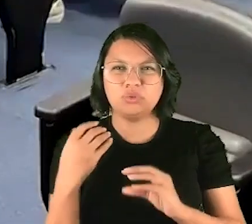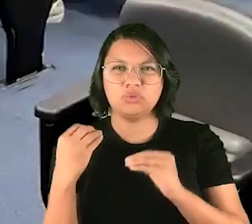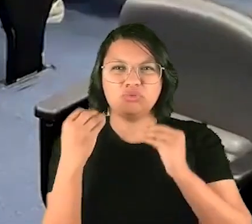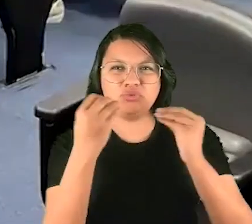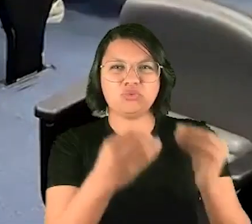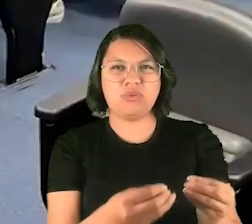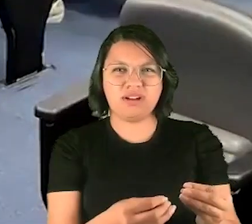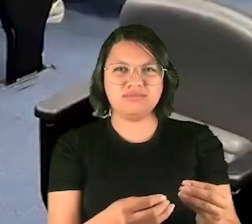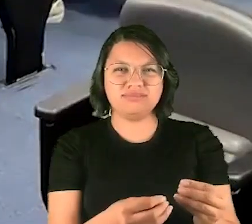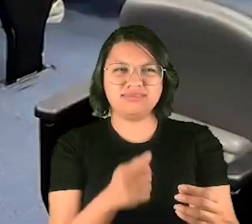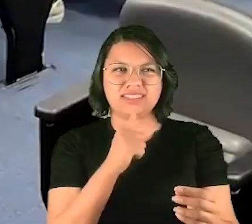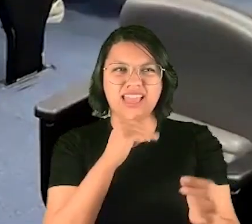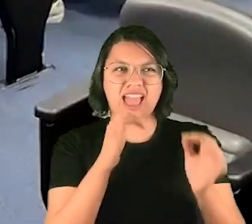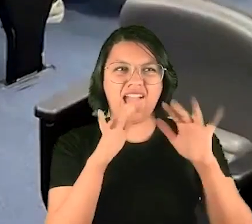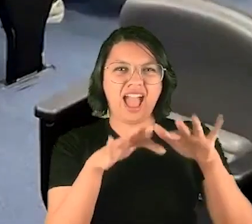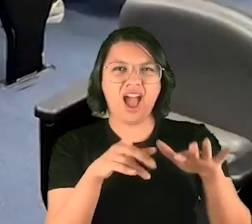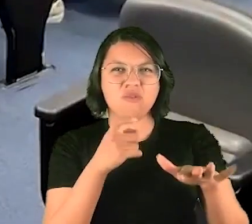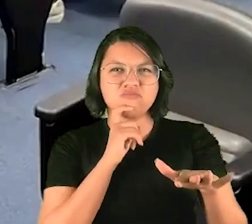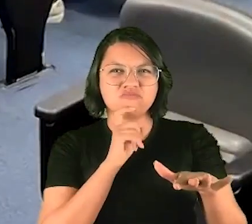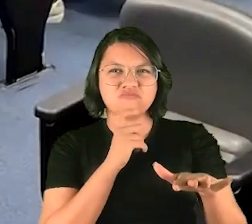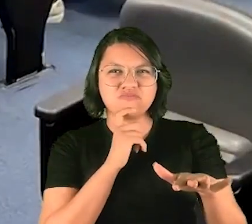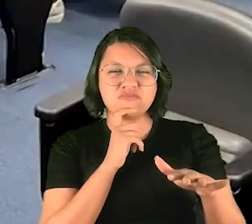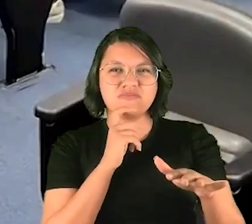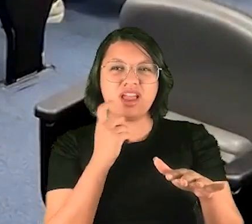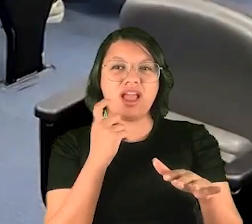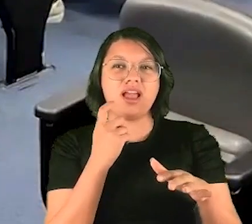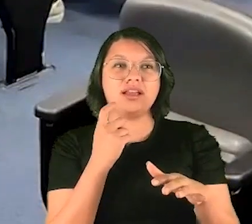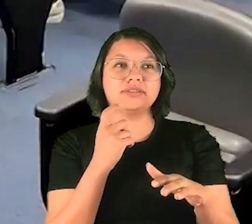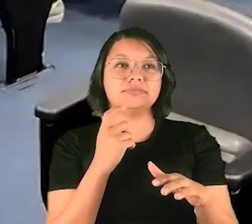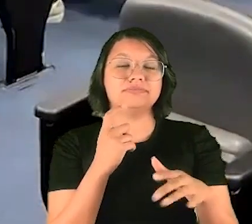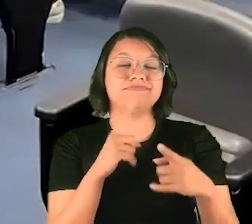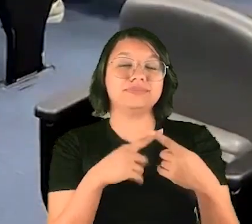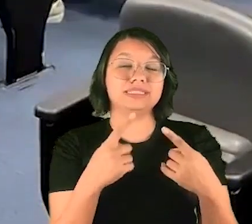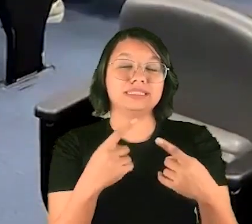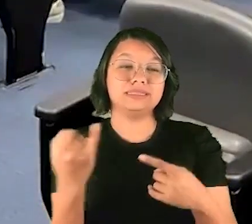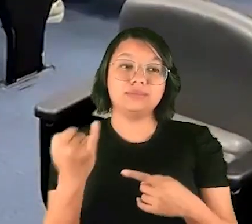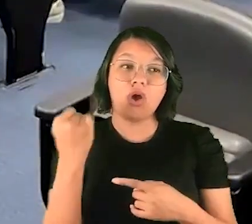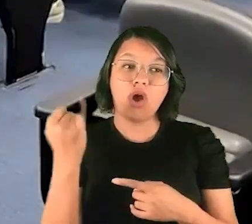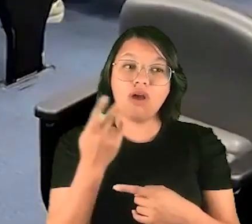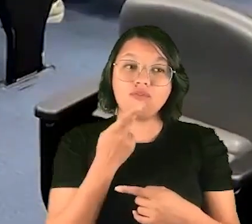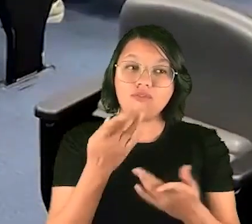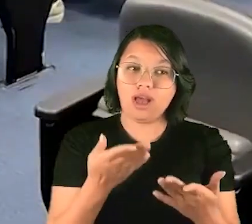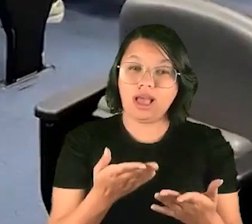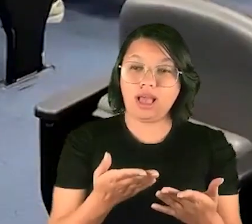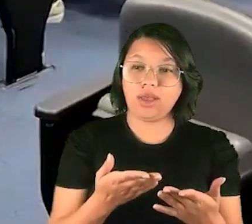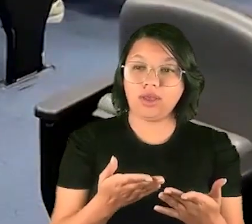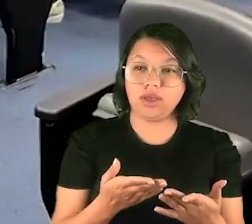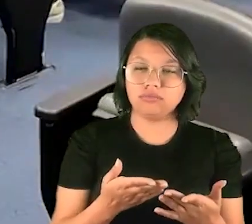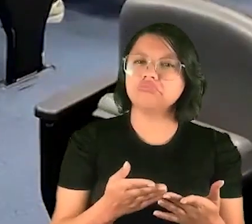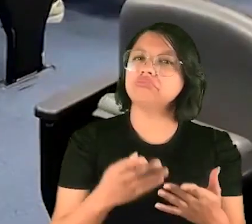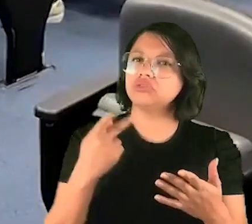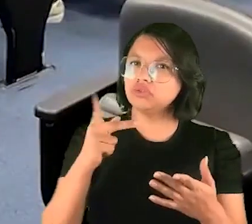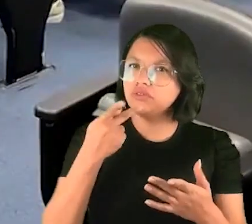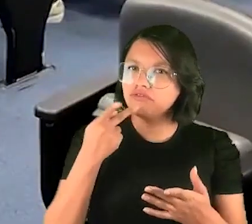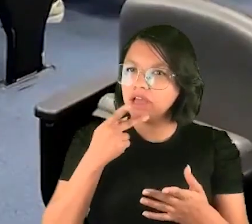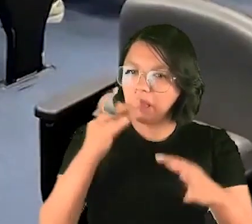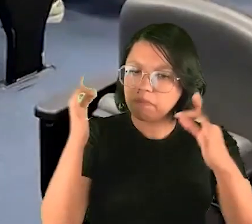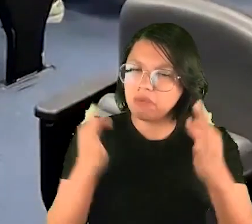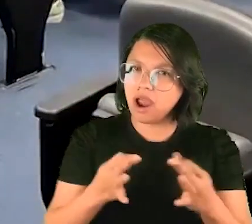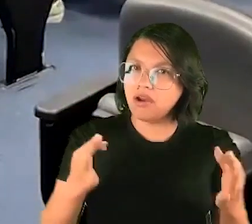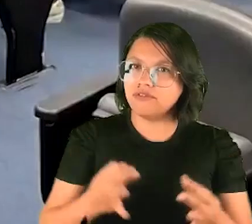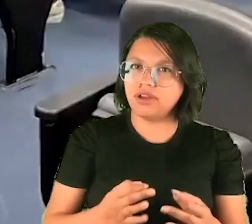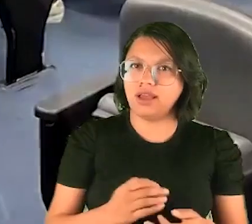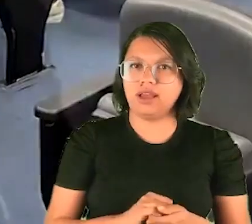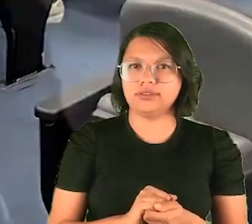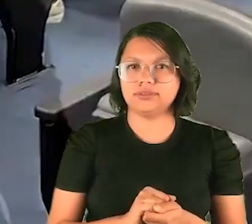paciente, né? Desculpa, estou jogando um pouco de balde de água fria aqui, mas achei importante fazer essa colocação. Obrigado. A